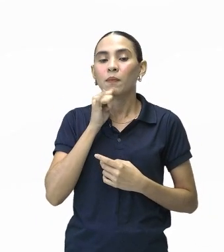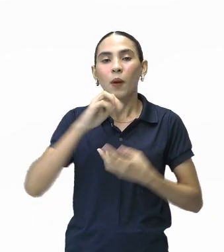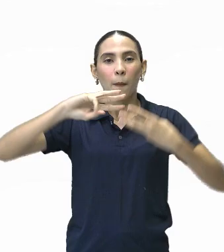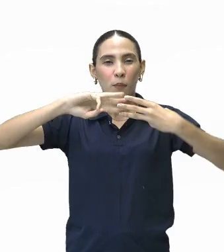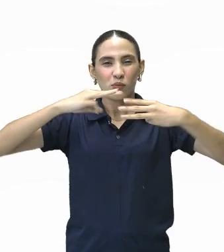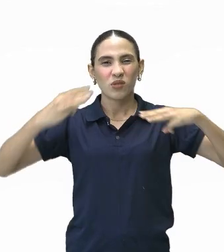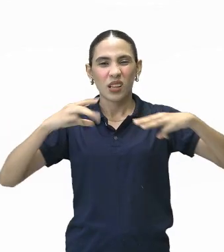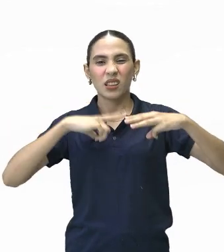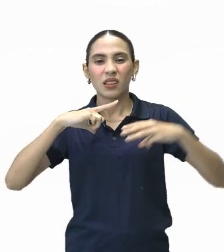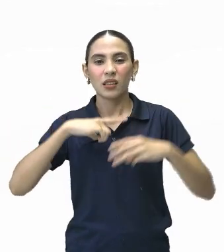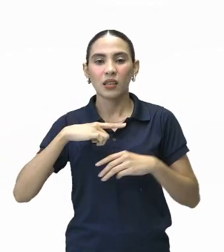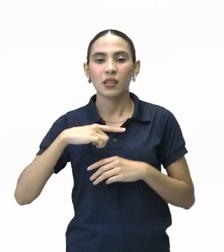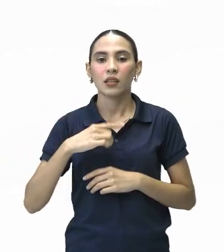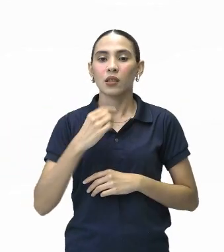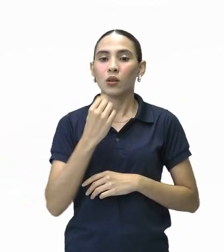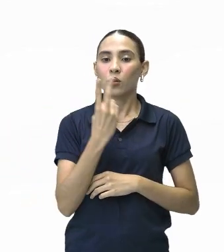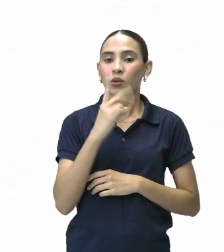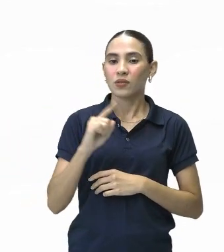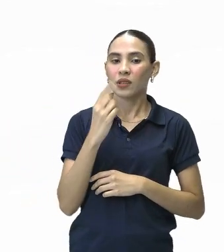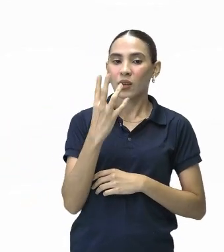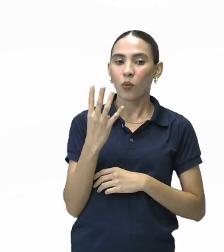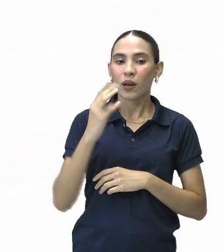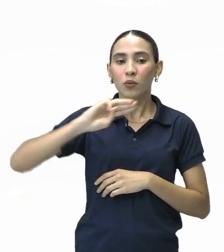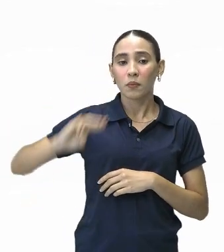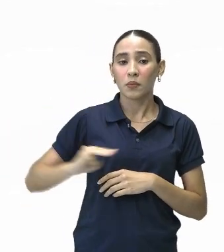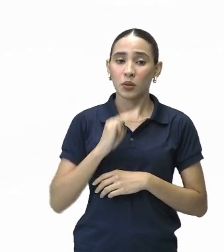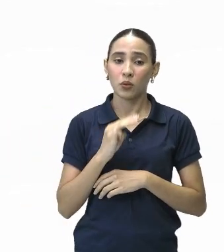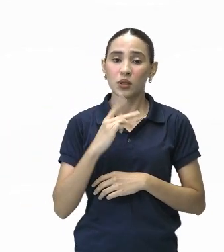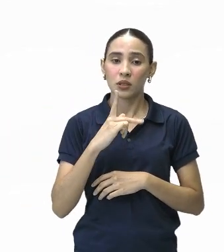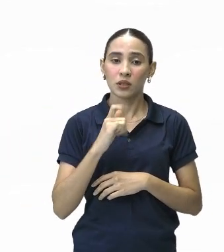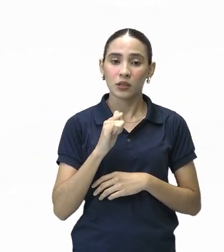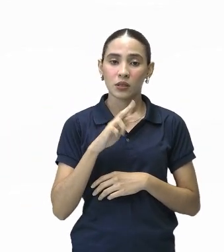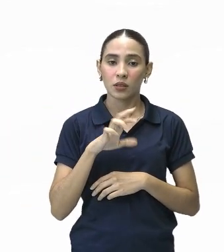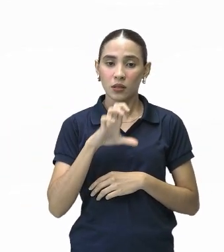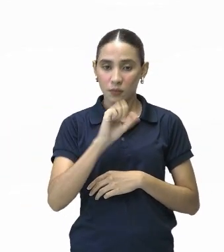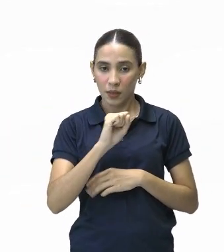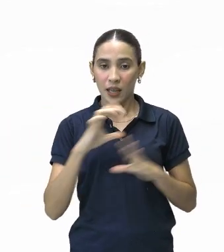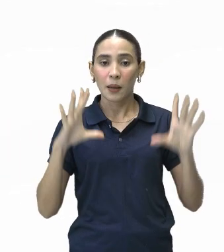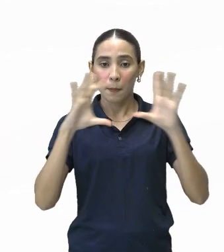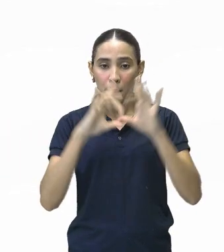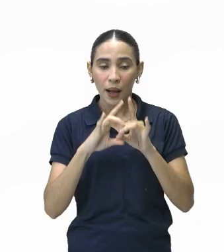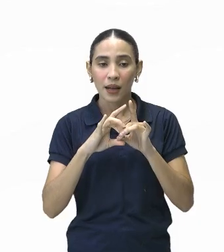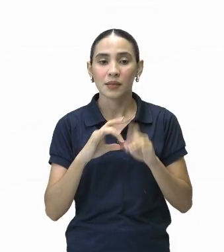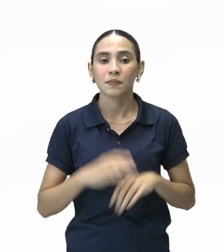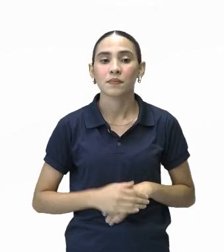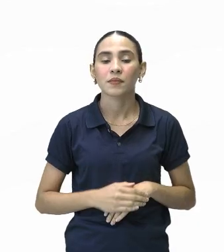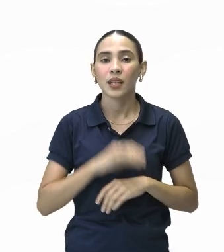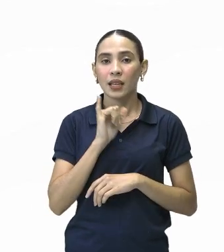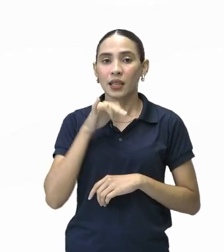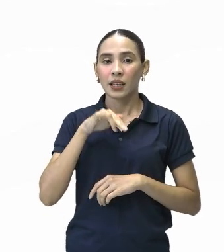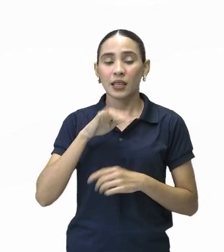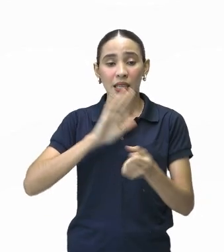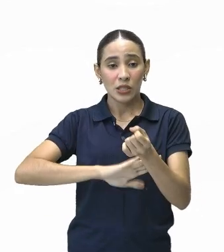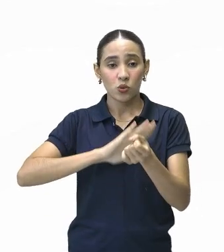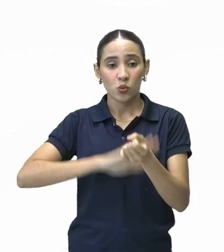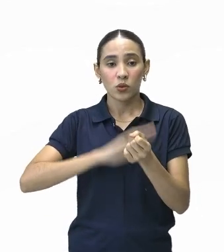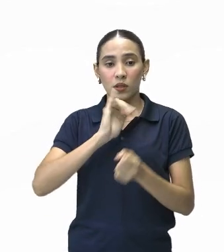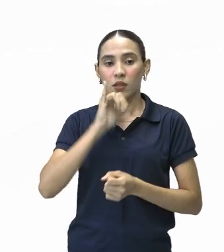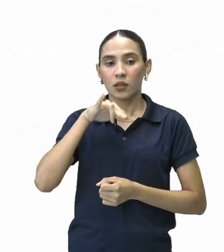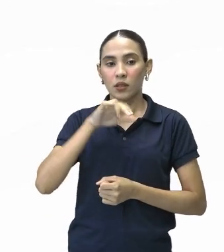tem cerca de 2,4 milhões de pares de bases, enquanto que o da insulina